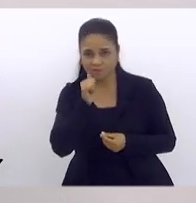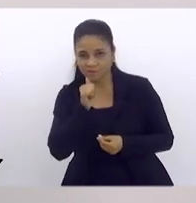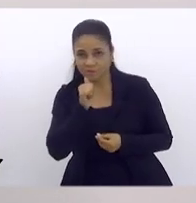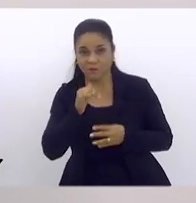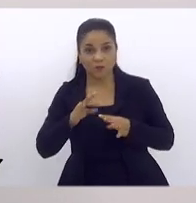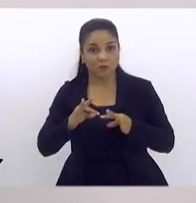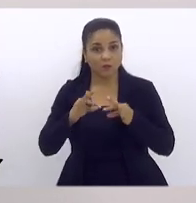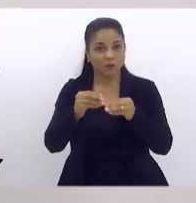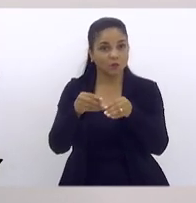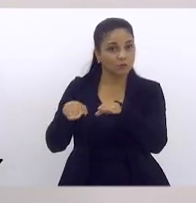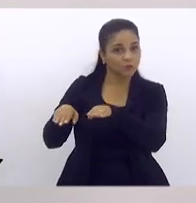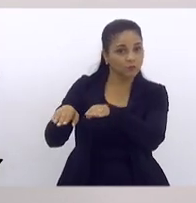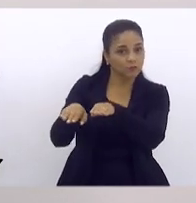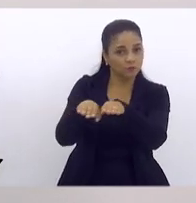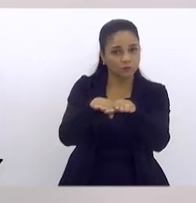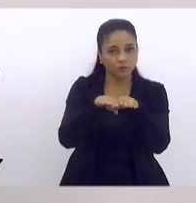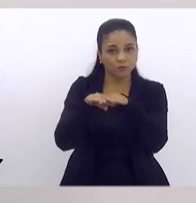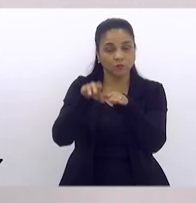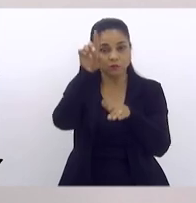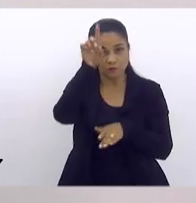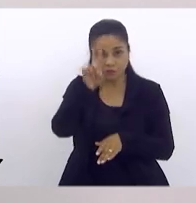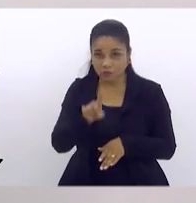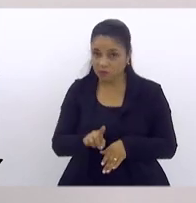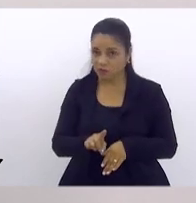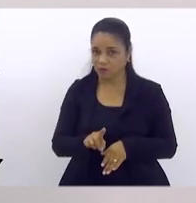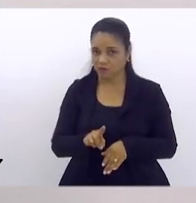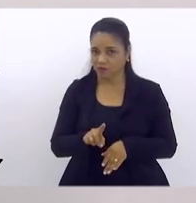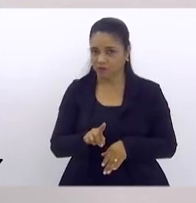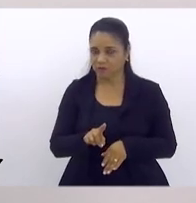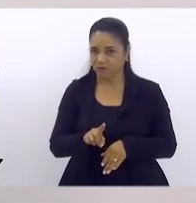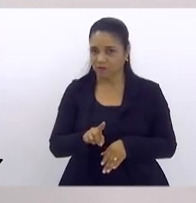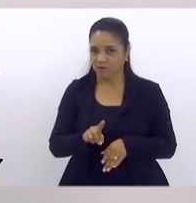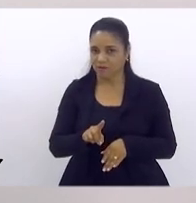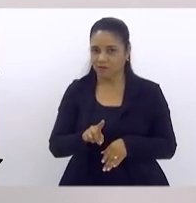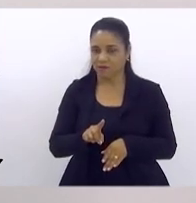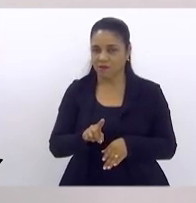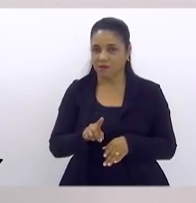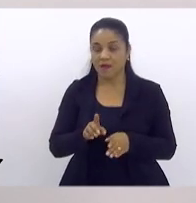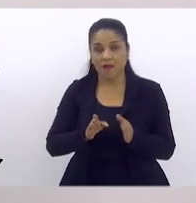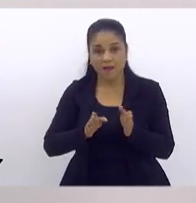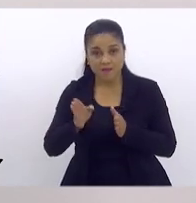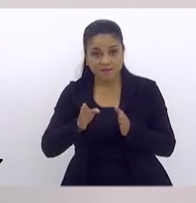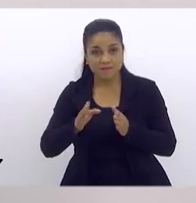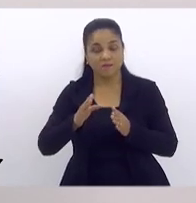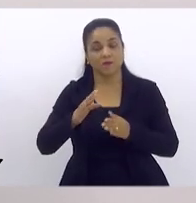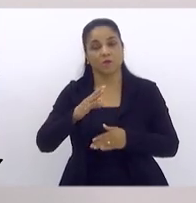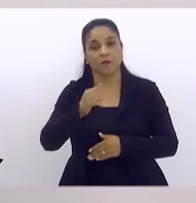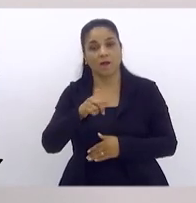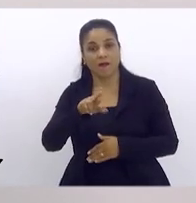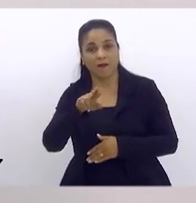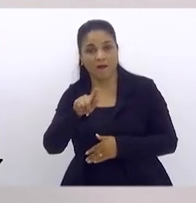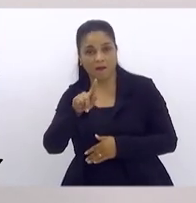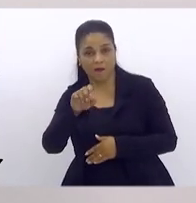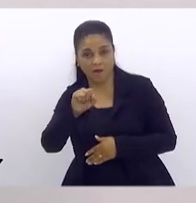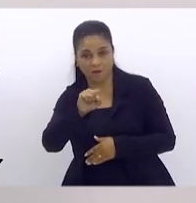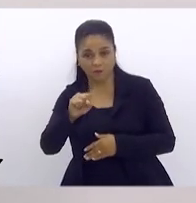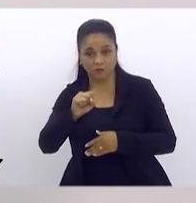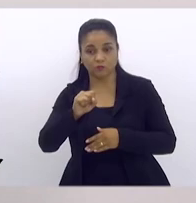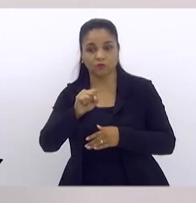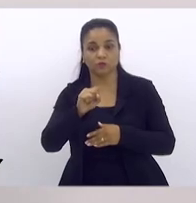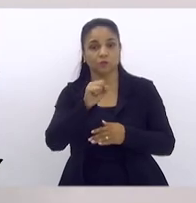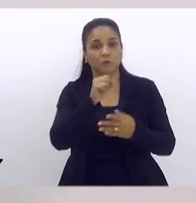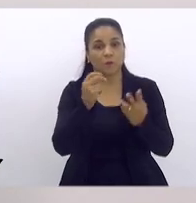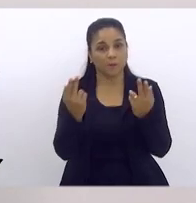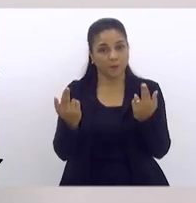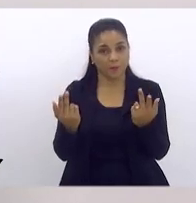todos têm o mesmo direito acesso aos mesmos cargos a mesma remuneração